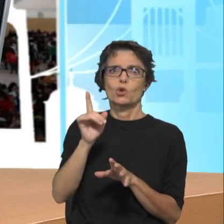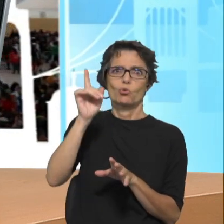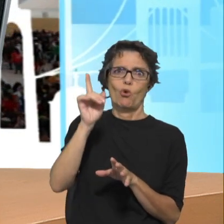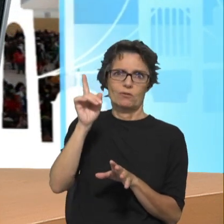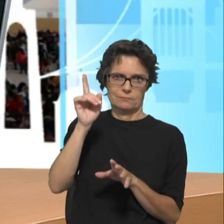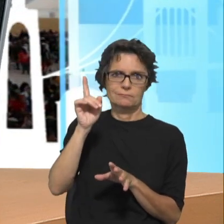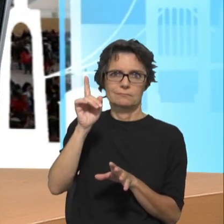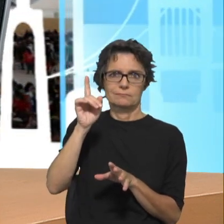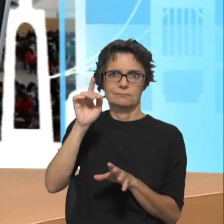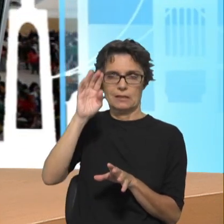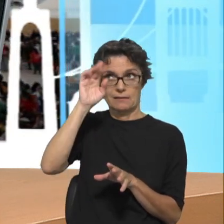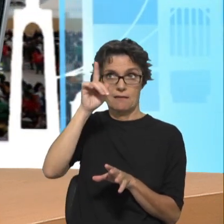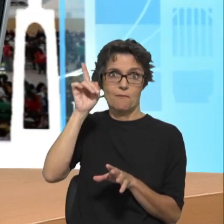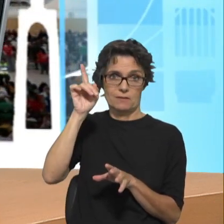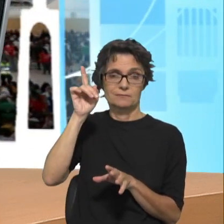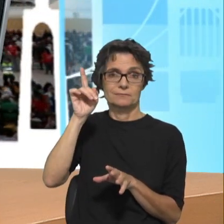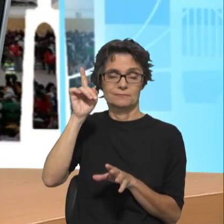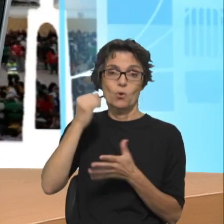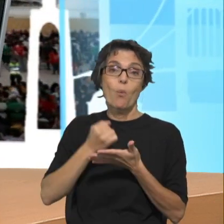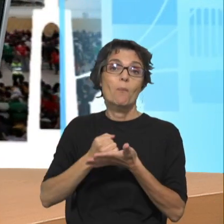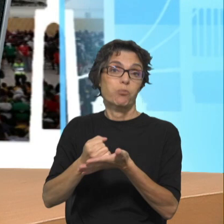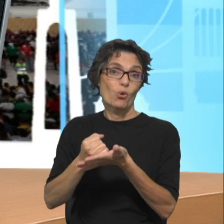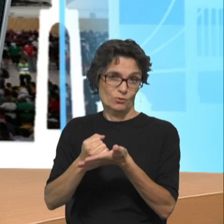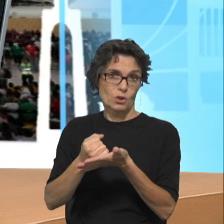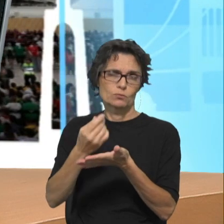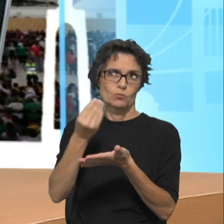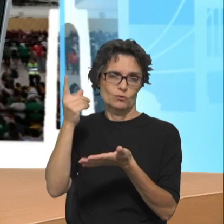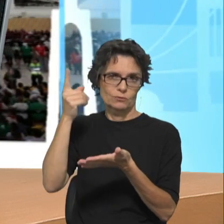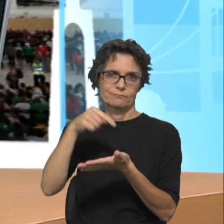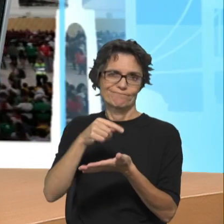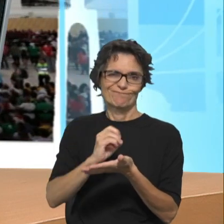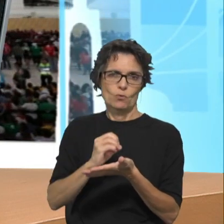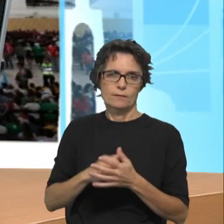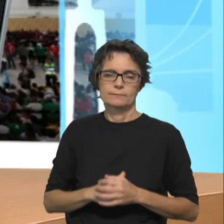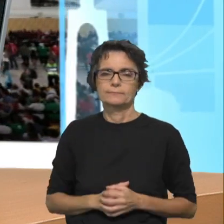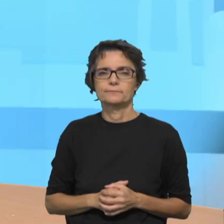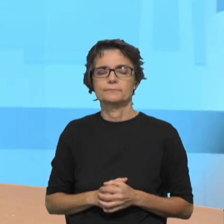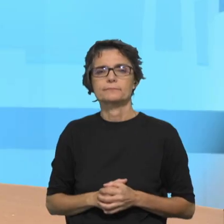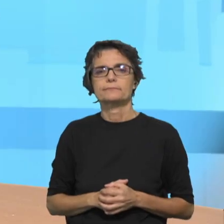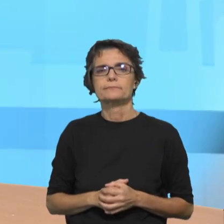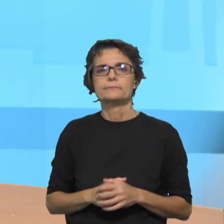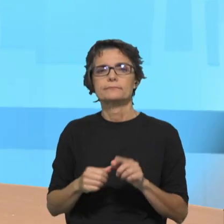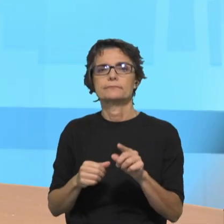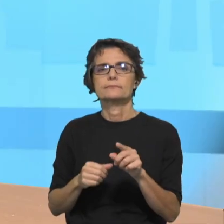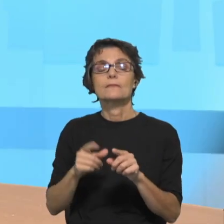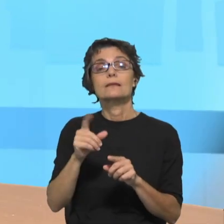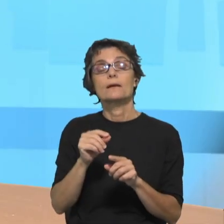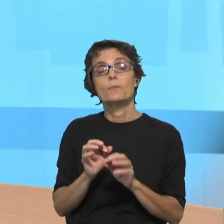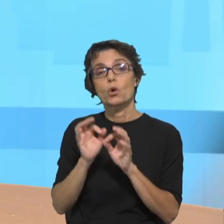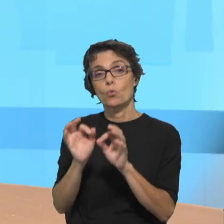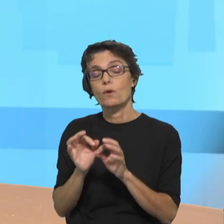sabe, mas que não temos, que são os apoios para que isso possa acontecer. Um outro tema que aqui é debatido são os cuidados